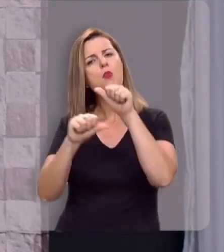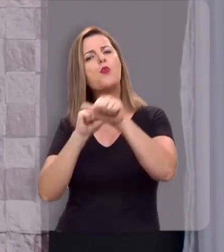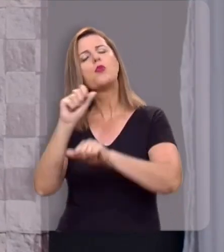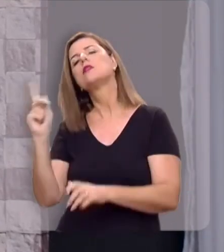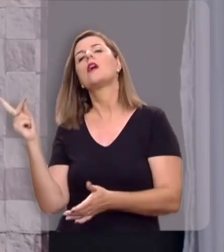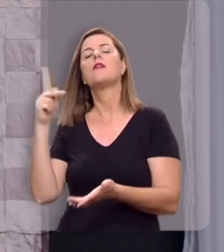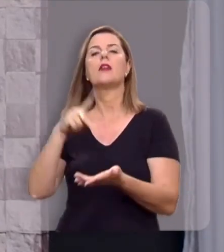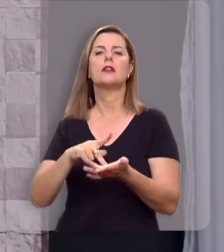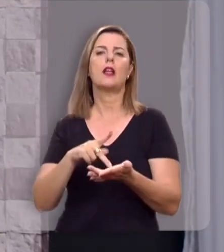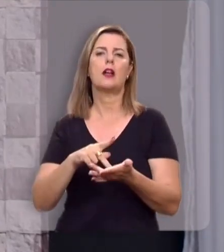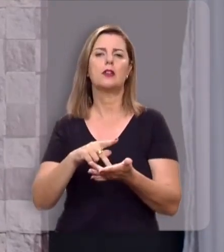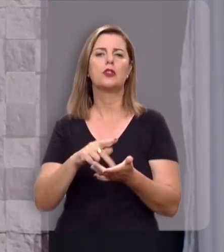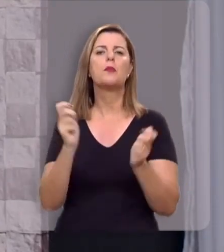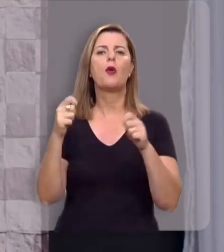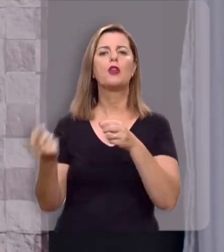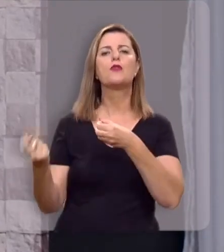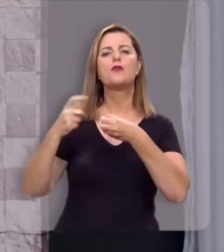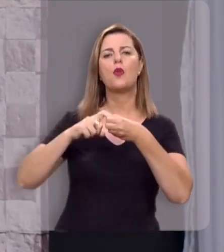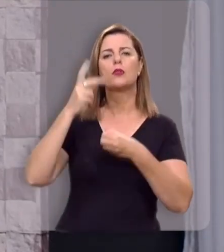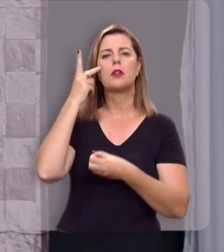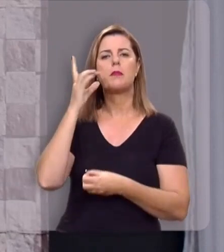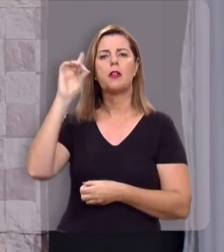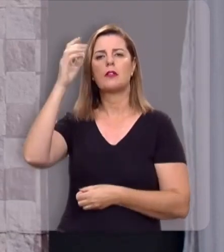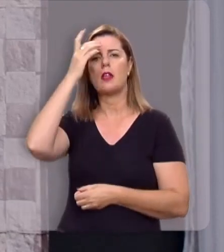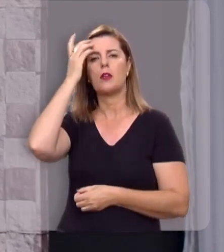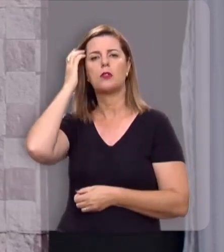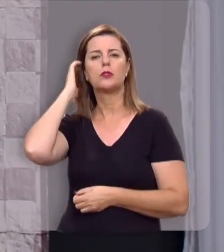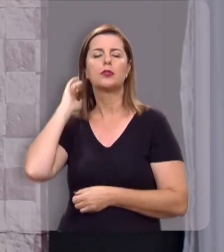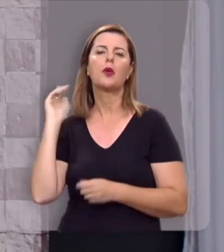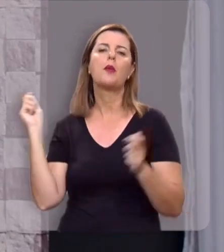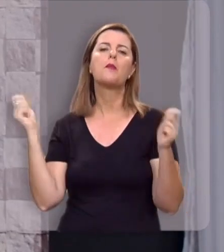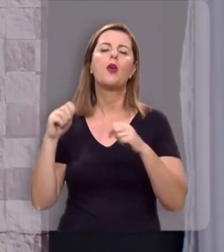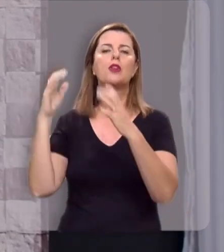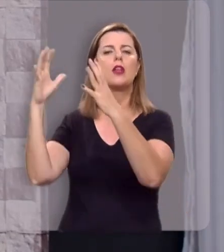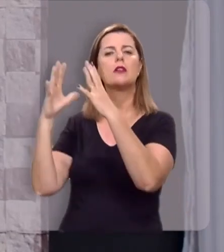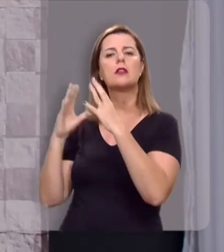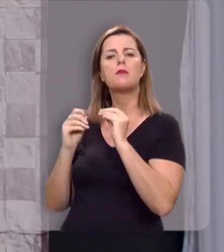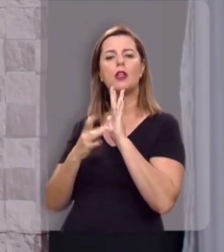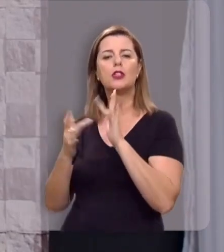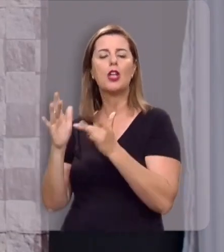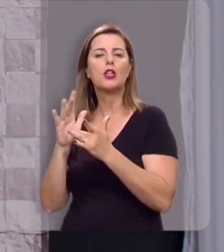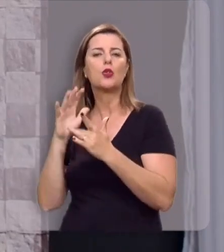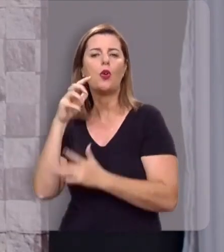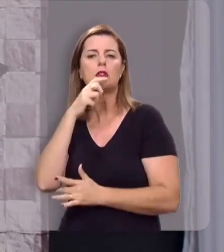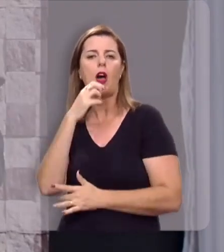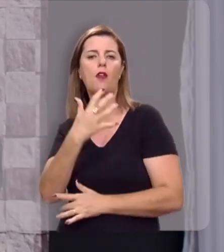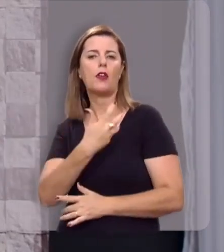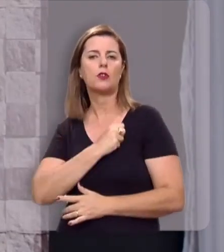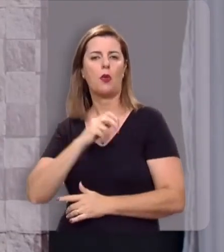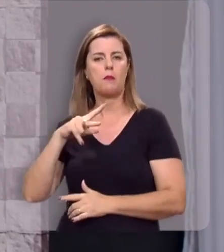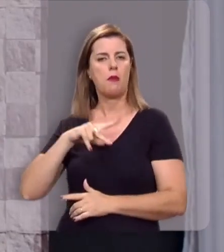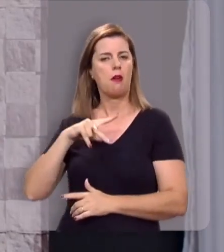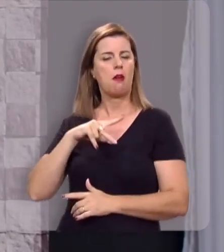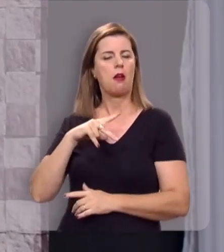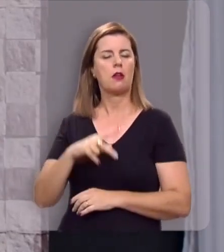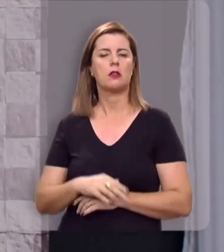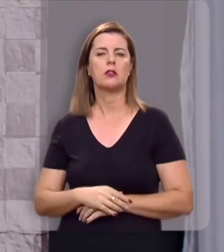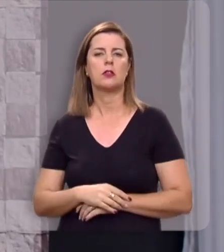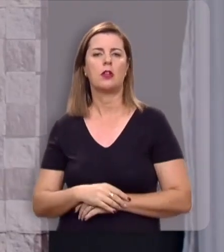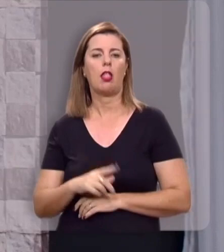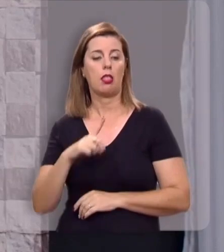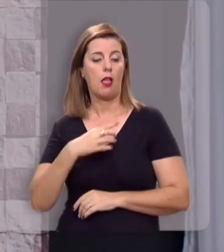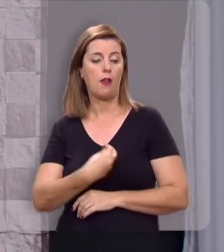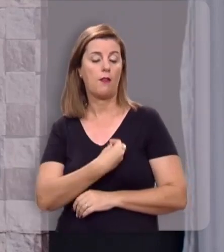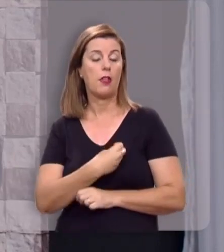realidade. Você hoje pode voltar-se para Deus. Você hoje pode receber a Jesus como seu Salvador pessoal